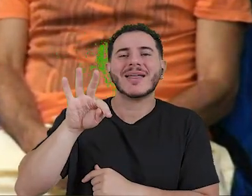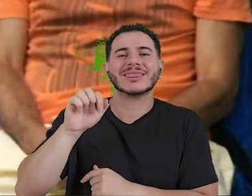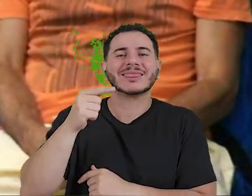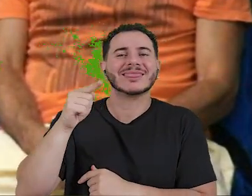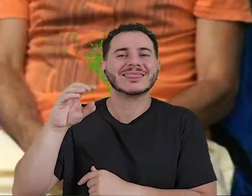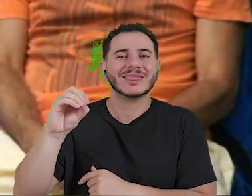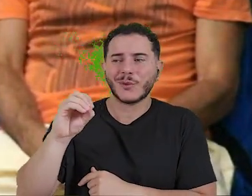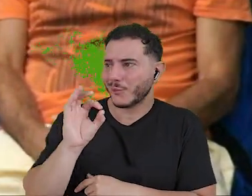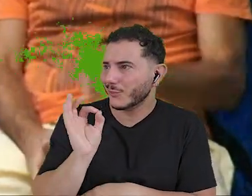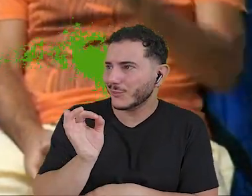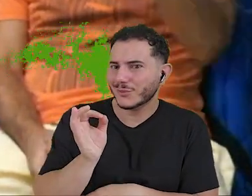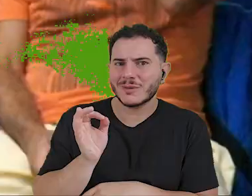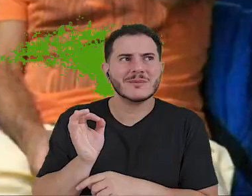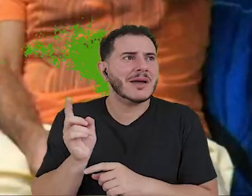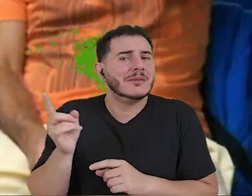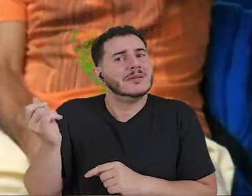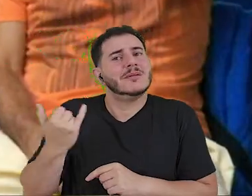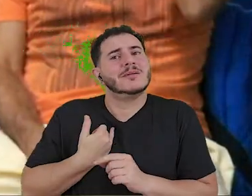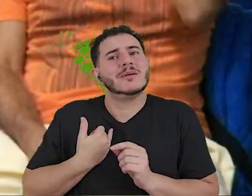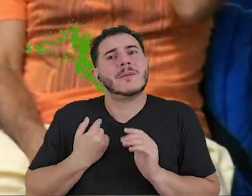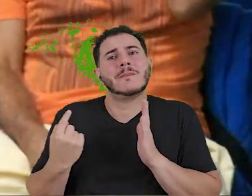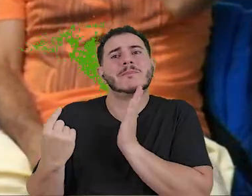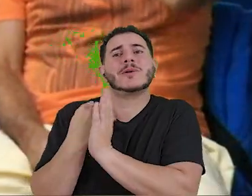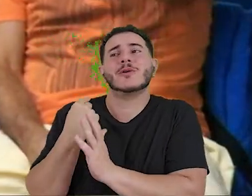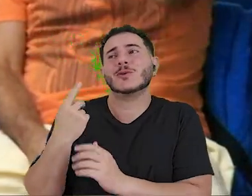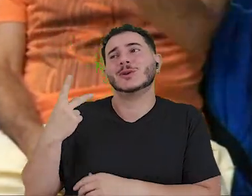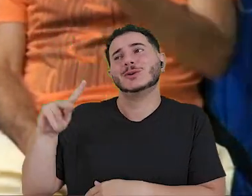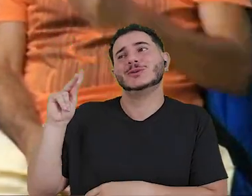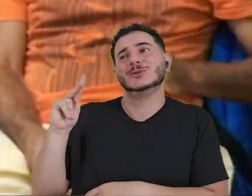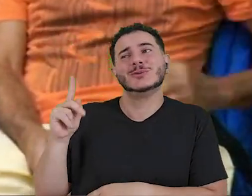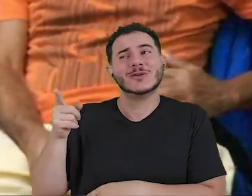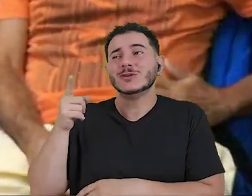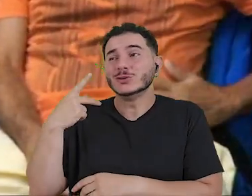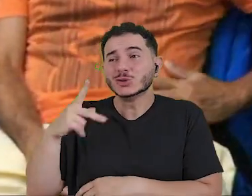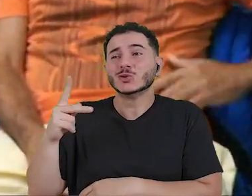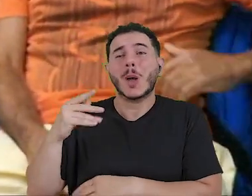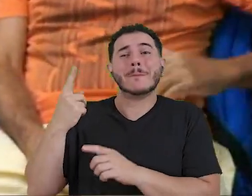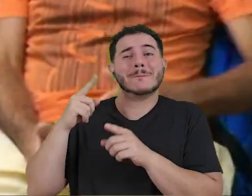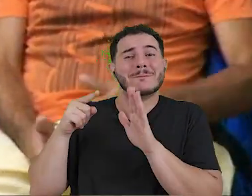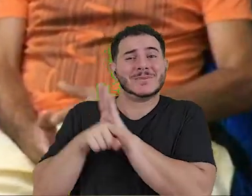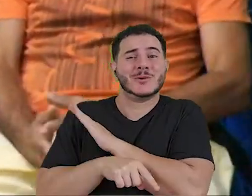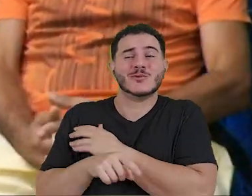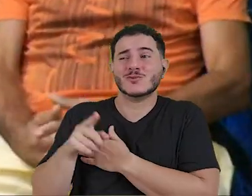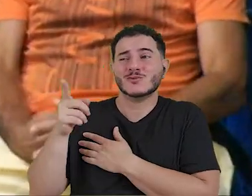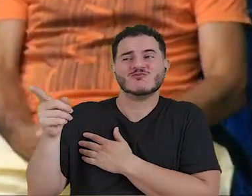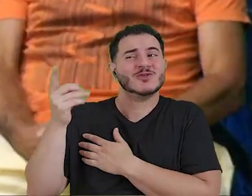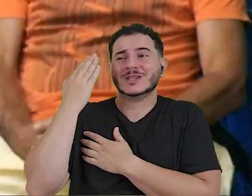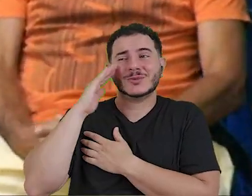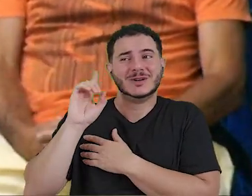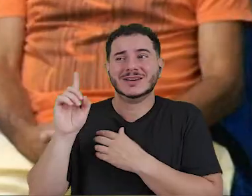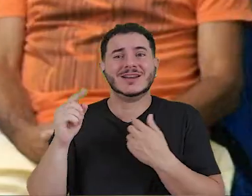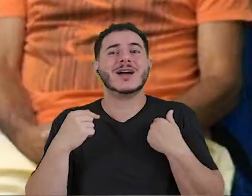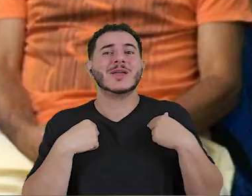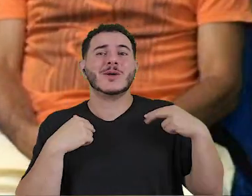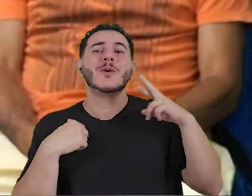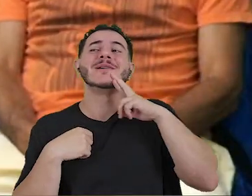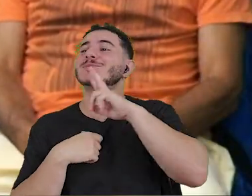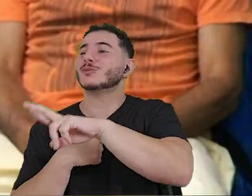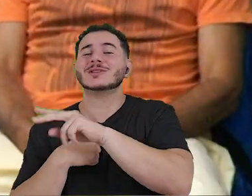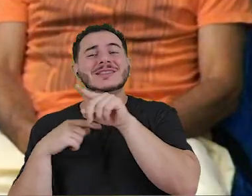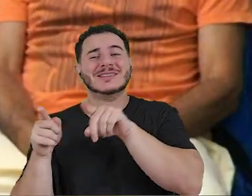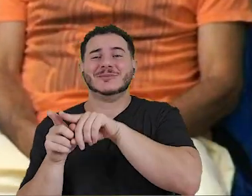É onde ele fez. Nem ele mesmo entendeu o que eu respondi pela pergunta que ele